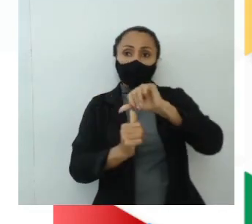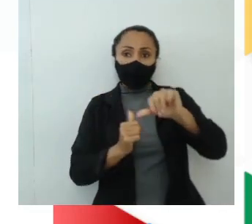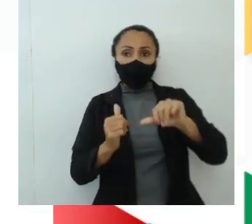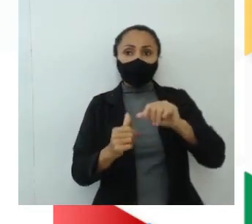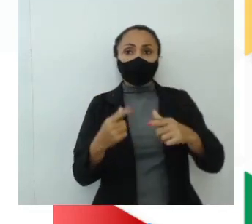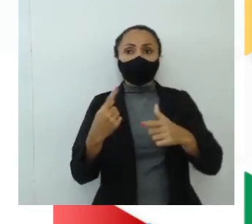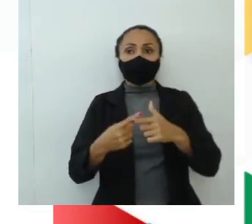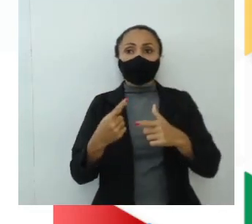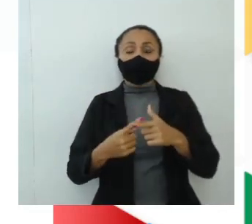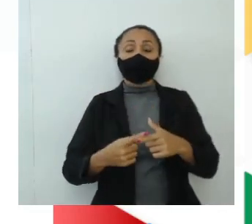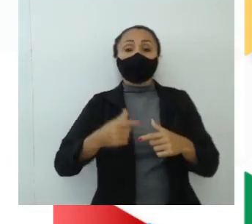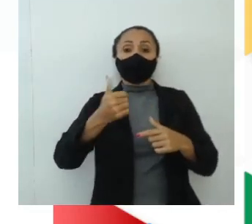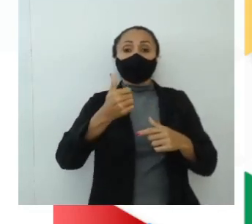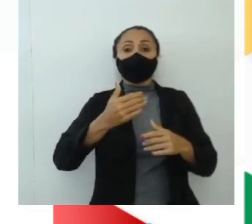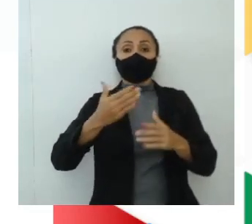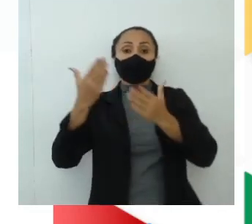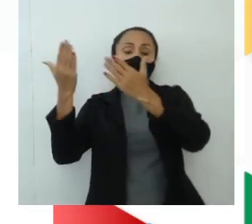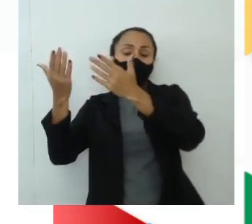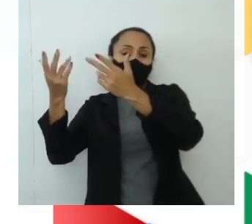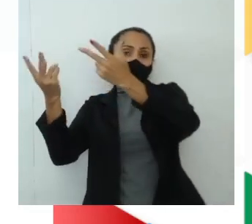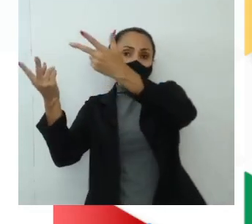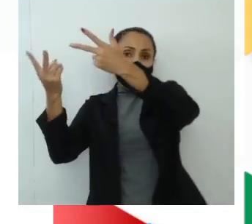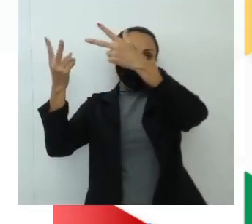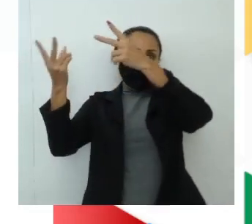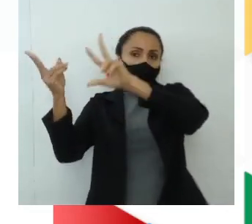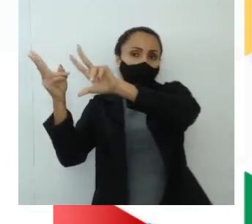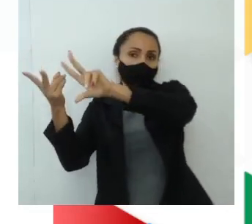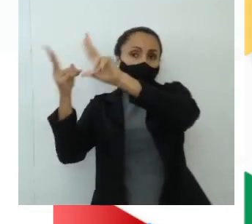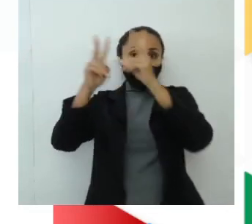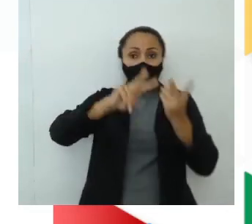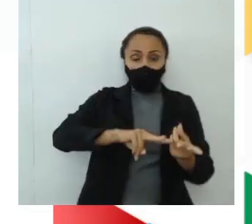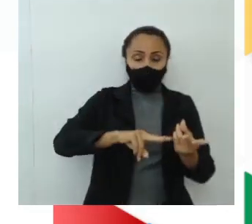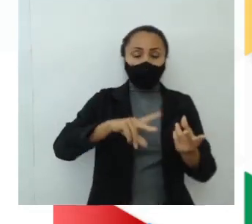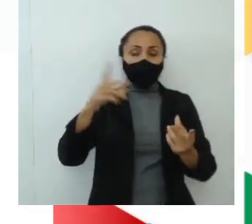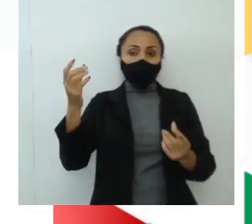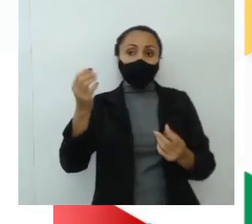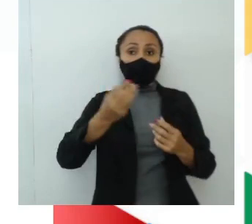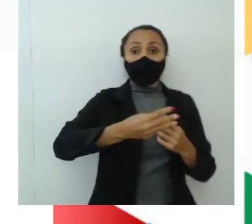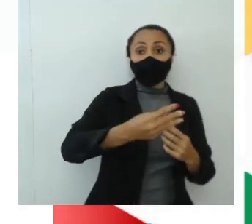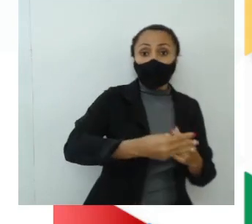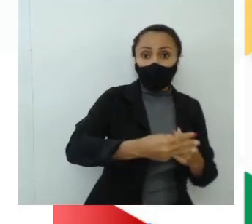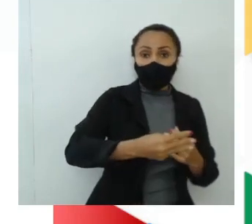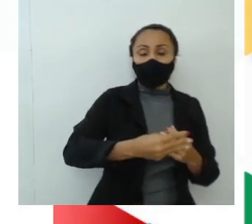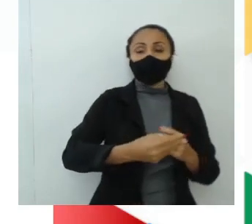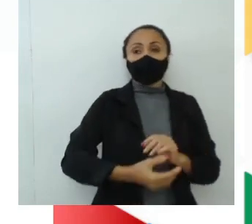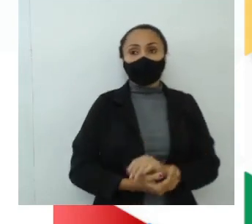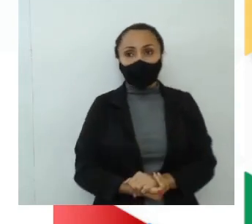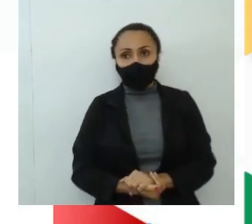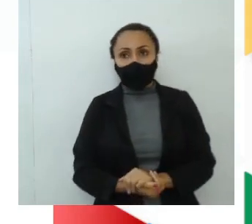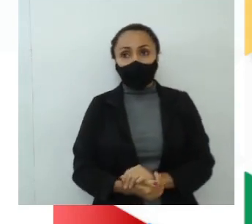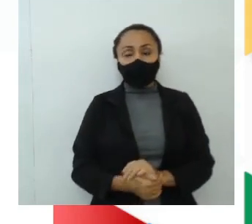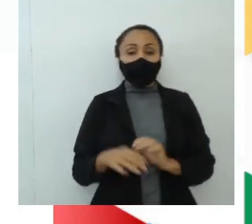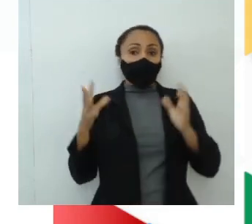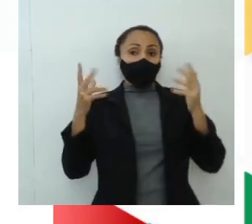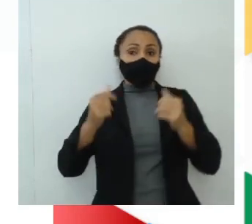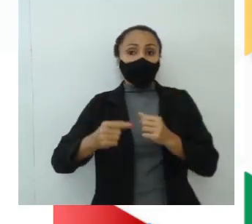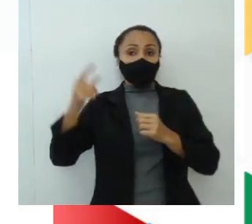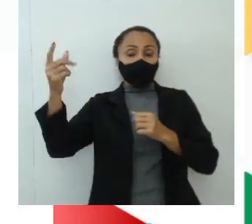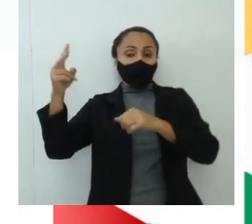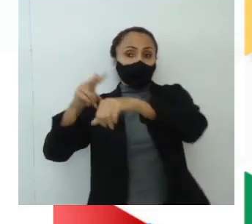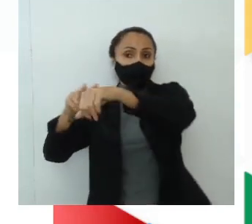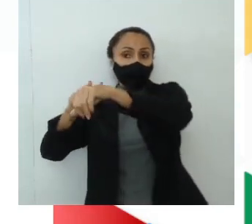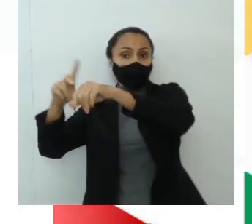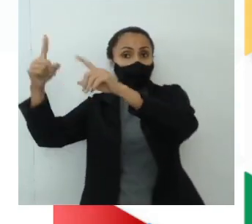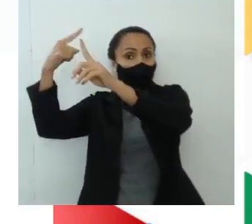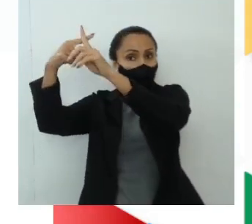quê? Porque o primeiro quadrante é oposto ao terceiro quadrante. Tudo no primeiro quadrante é positivo, tudo no terceiro quadrante